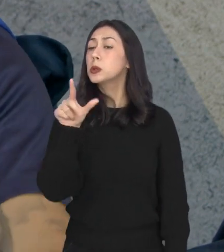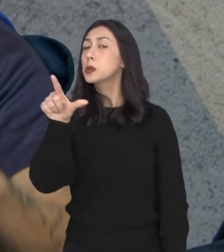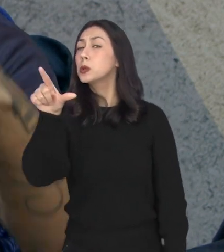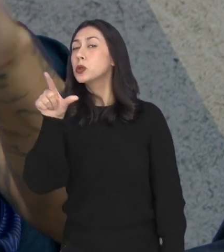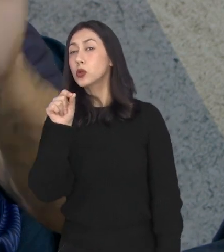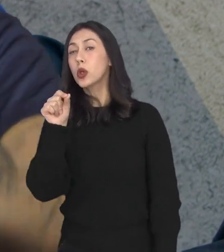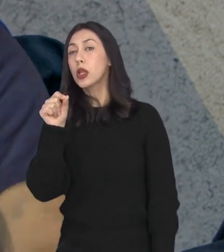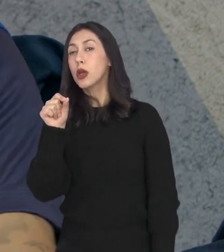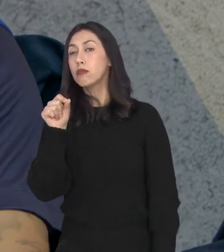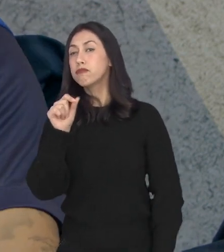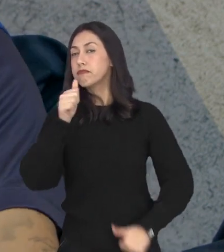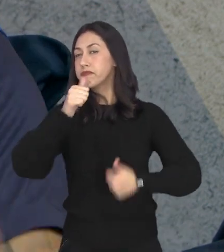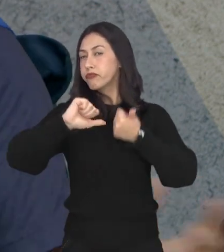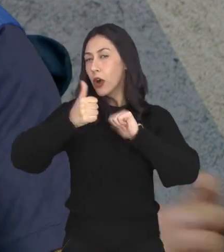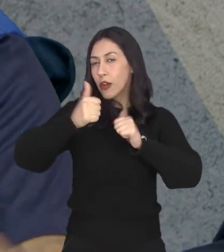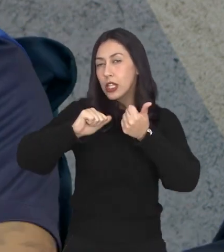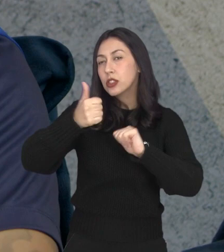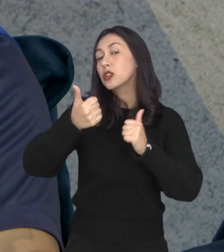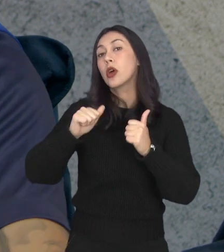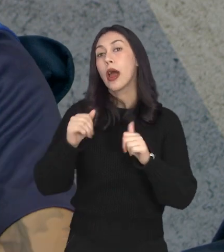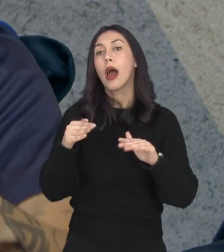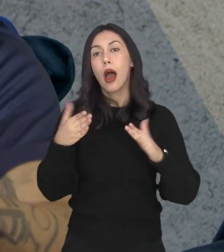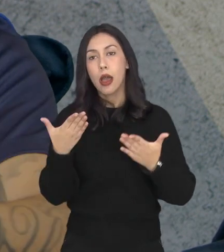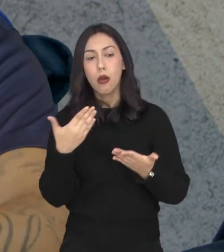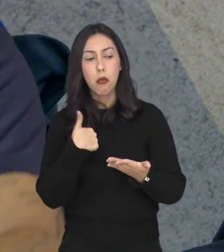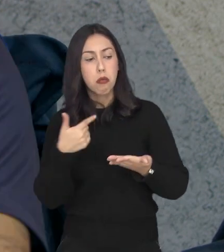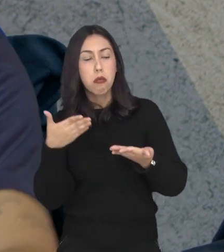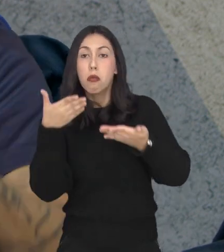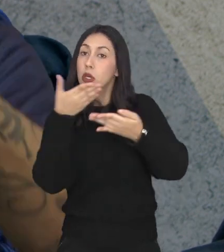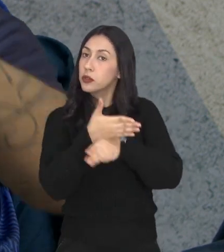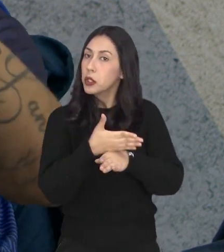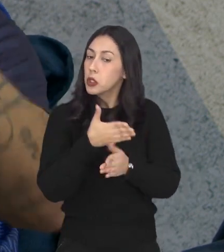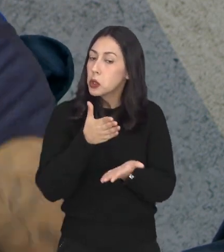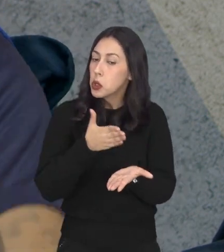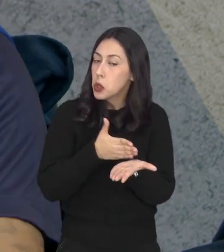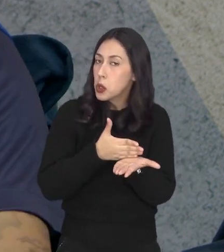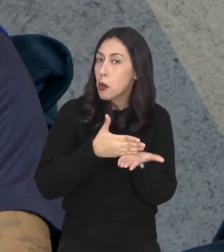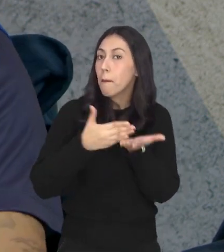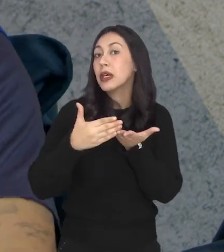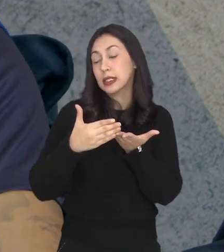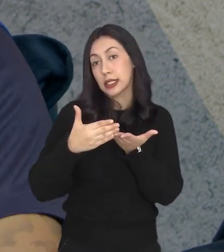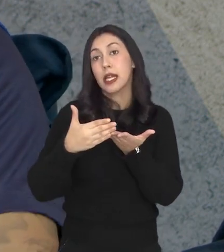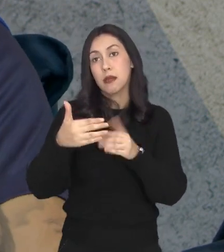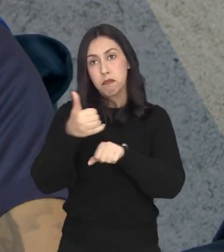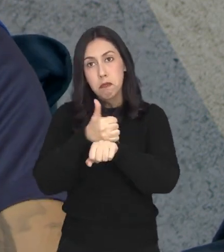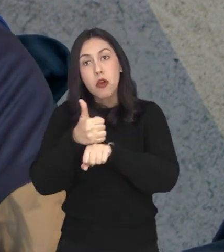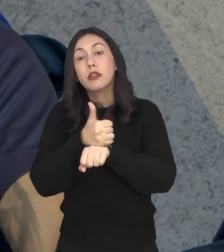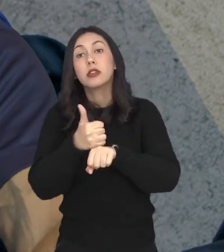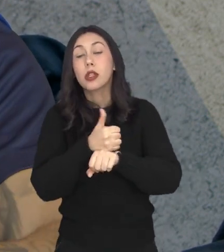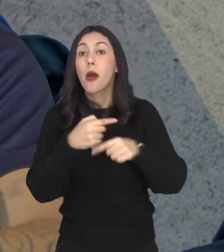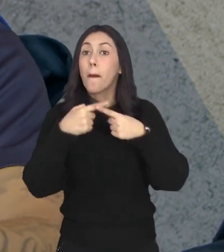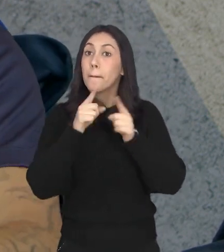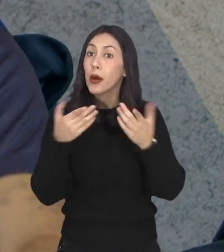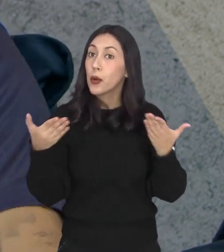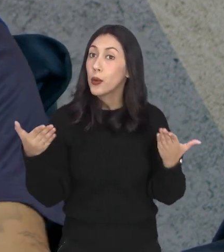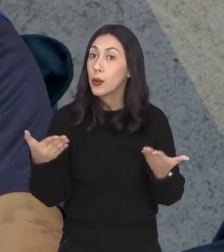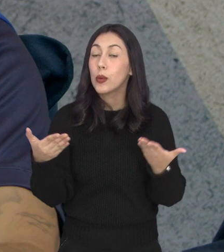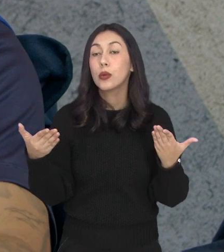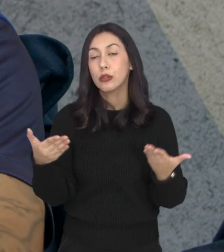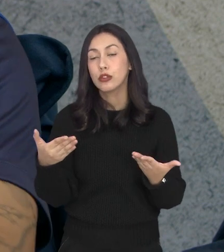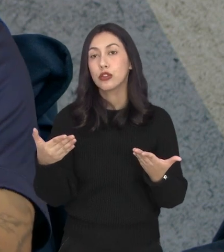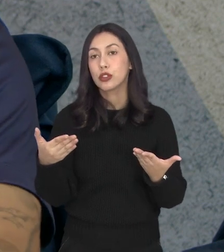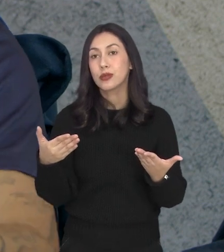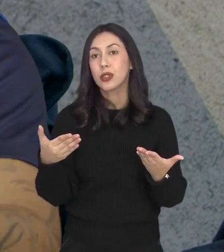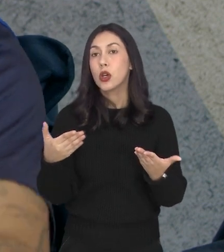levando para certas avaliações. A gente fez algumas avaliações e assim seguiu carreira. Mas hoje em